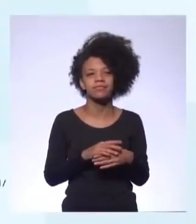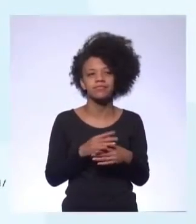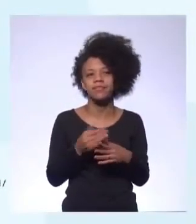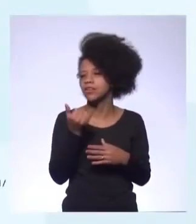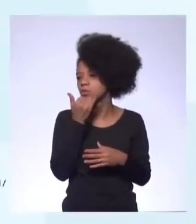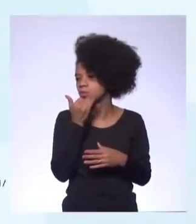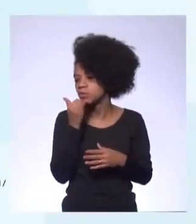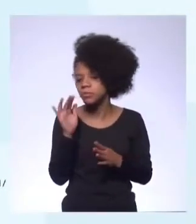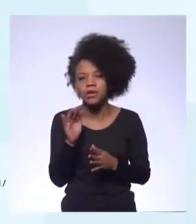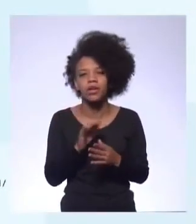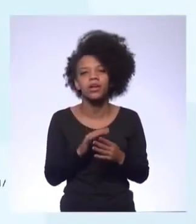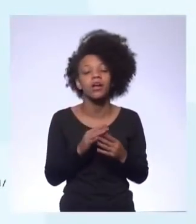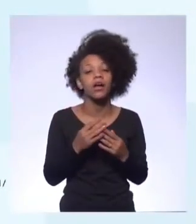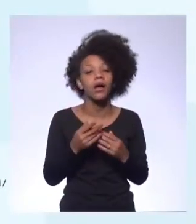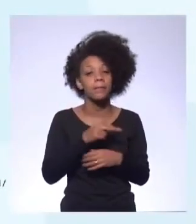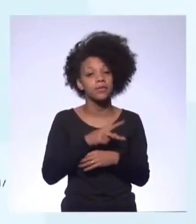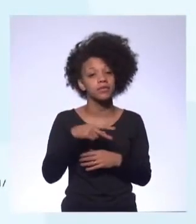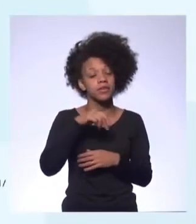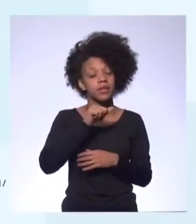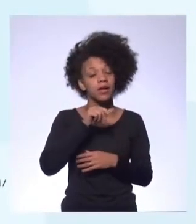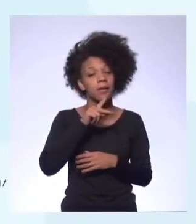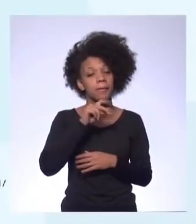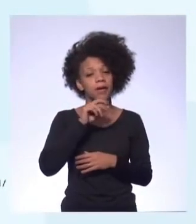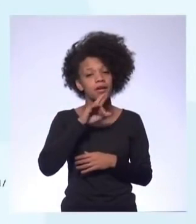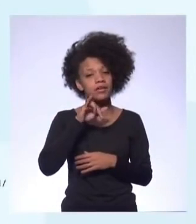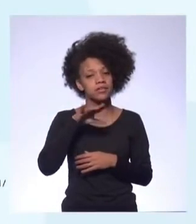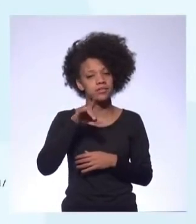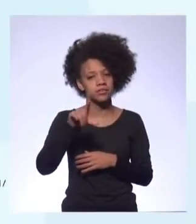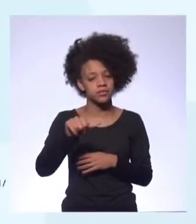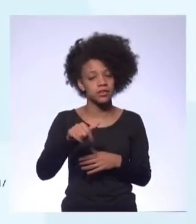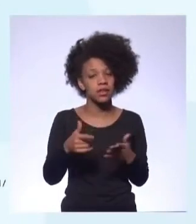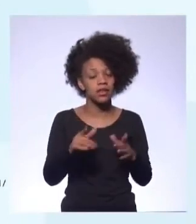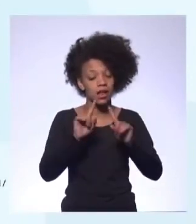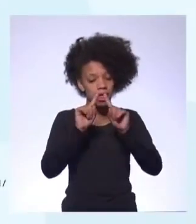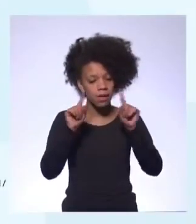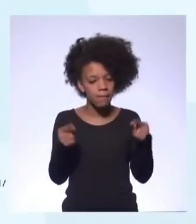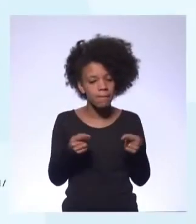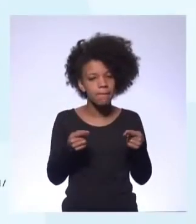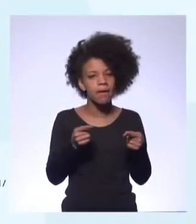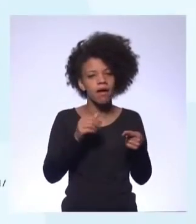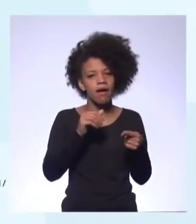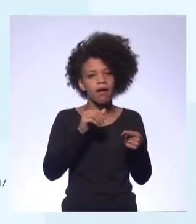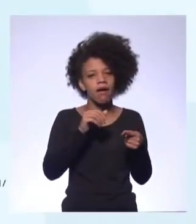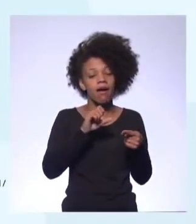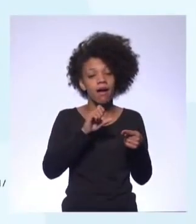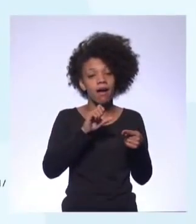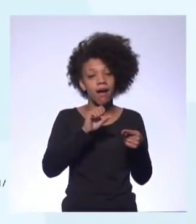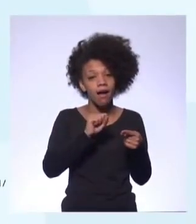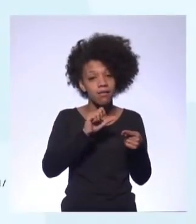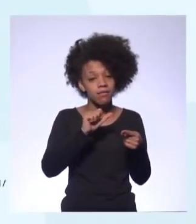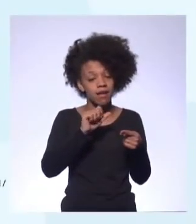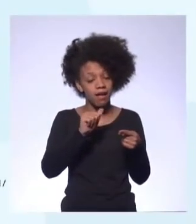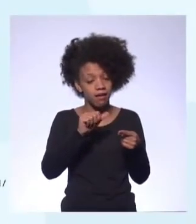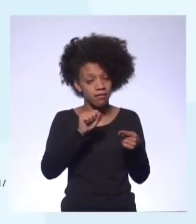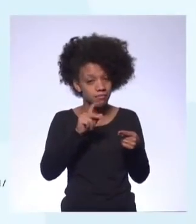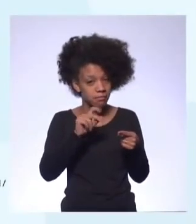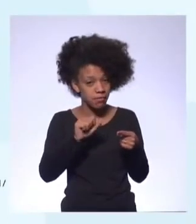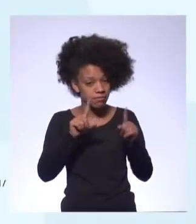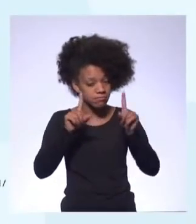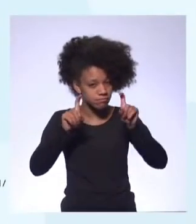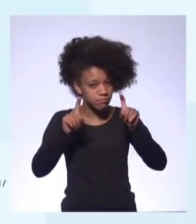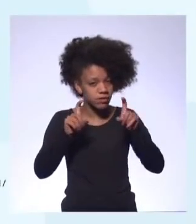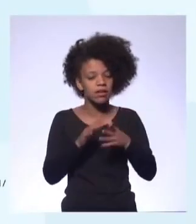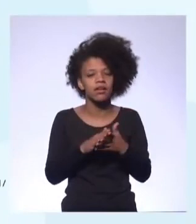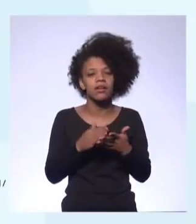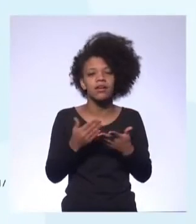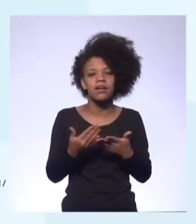só pode falar que a falar. professora Aparecida, ela colocou até entre aspas, ela colocou exatamente essa partinha,